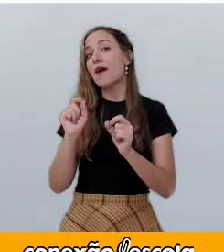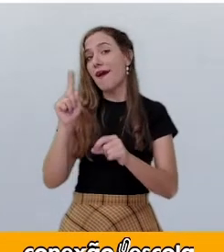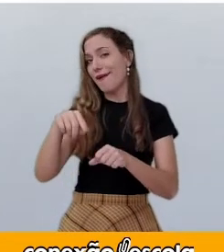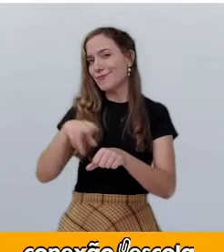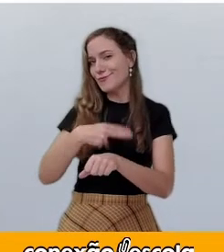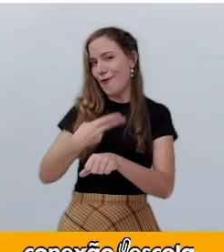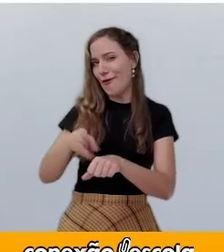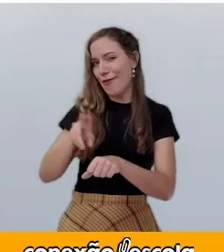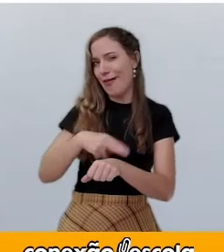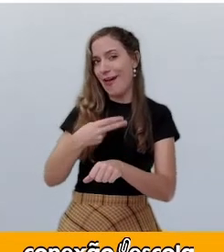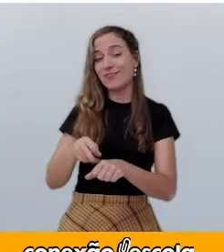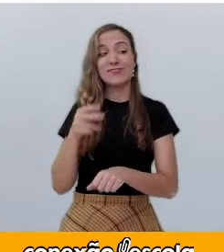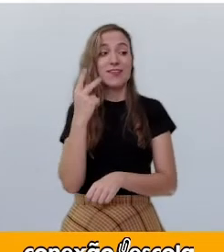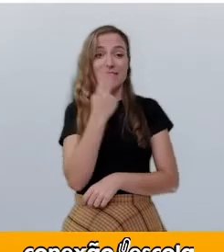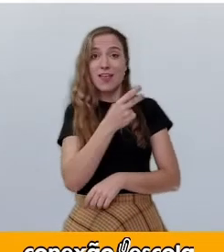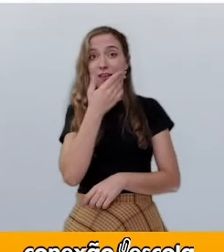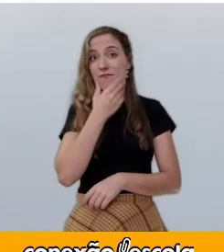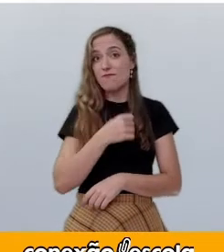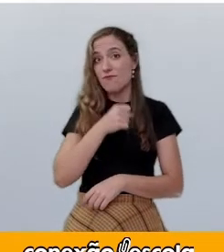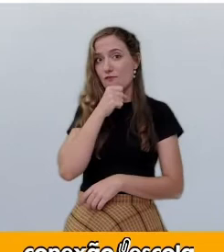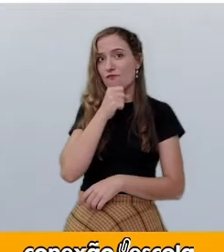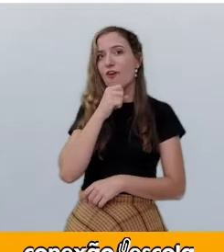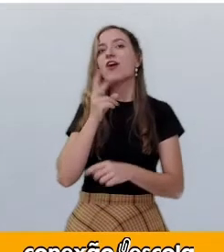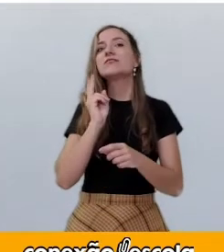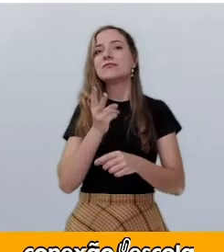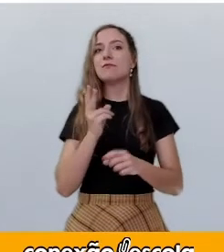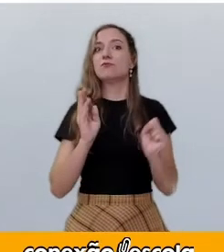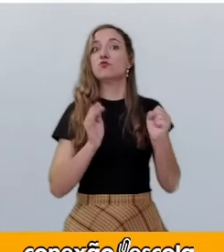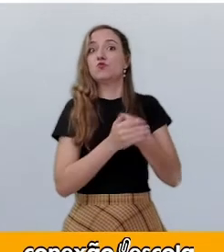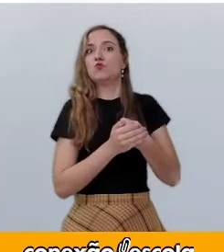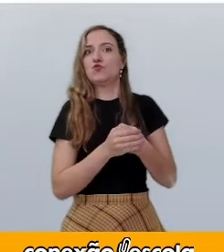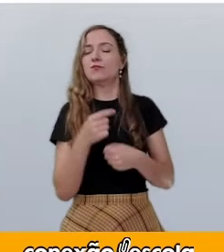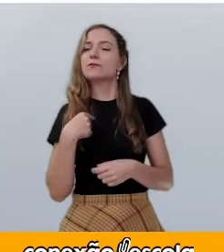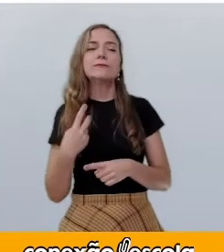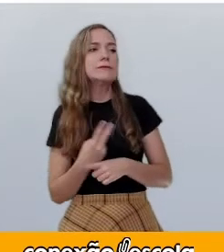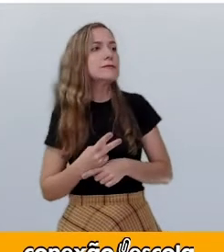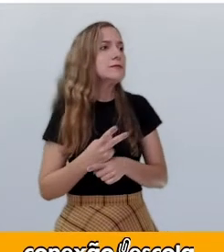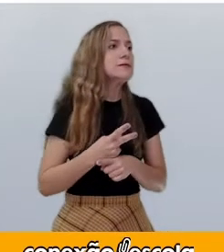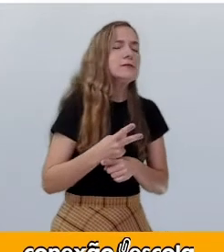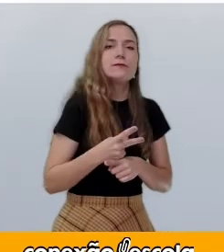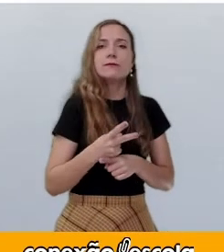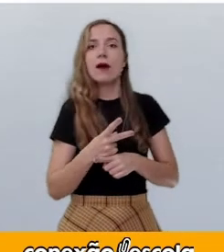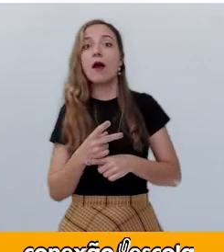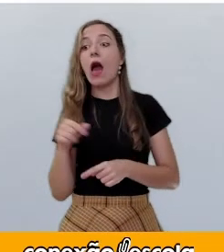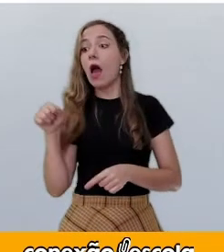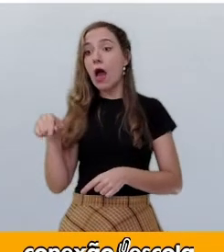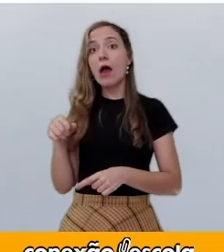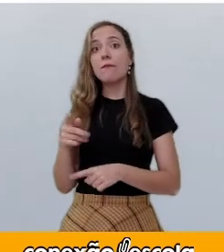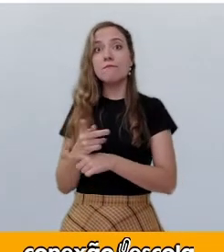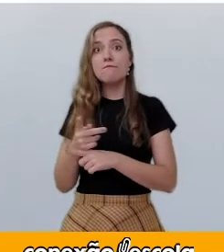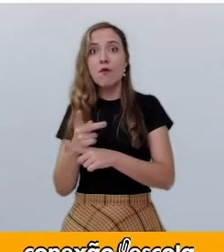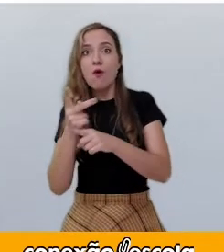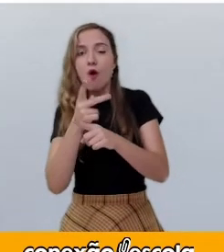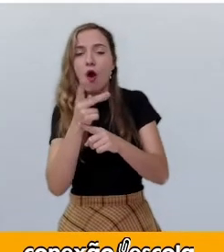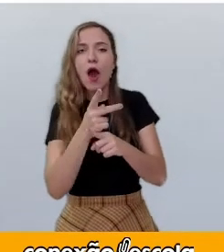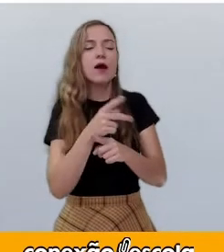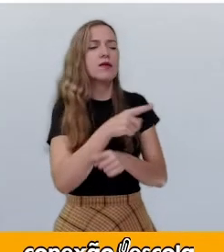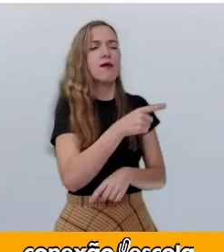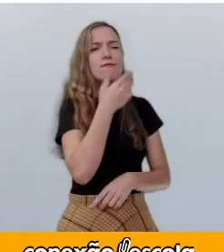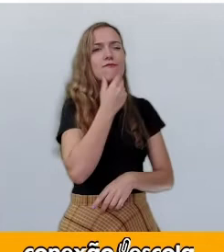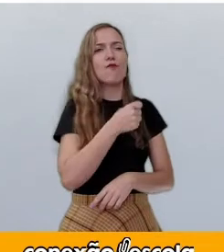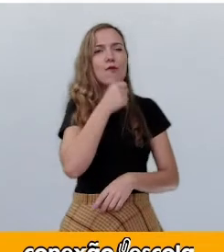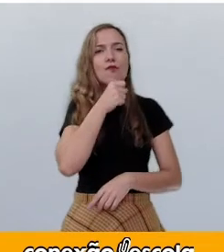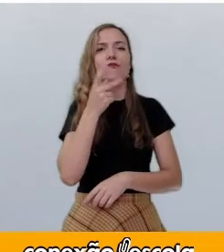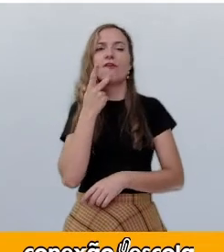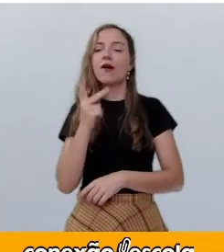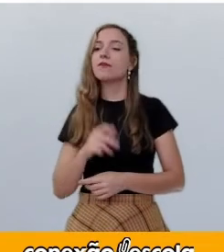ele gostava de fazer outra brincadeira comigo enquanto eu procurava o chocolate pela casa ele